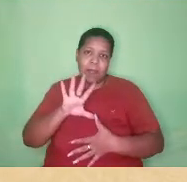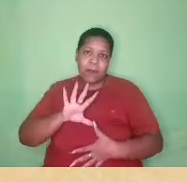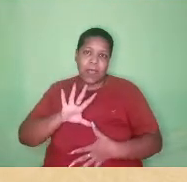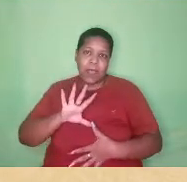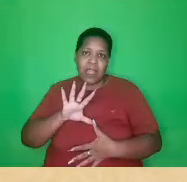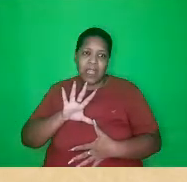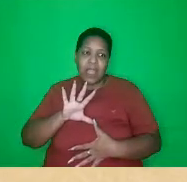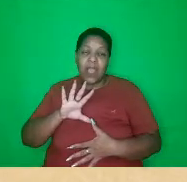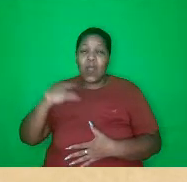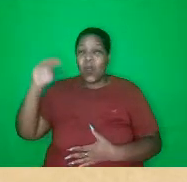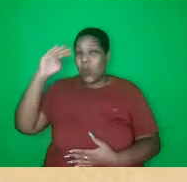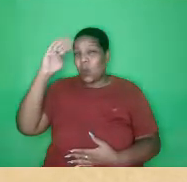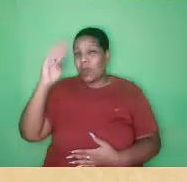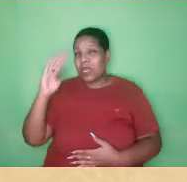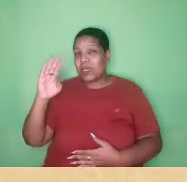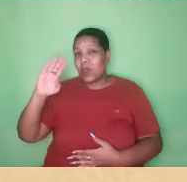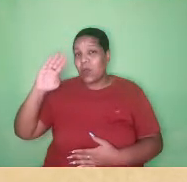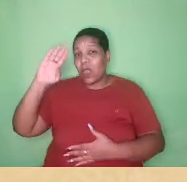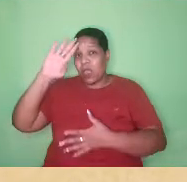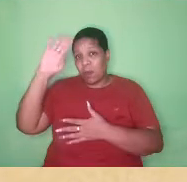metade, o Brasil consome